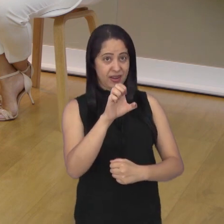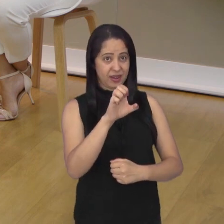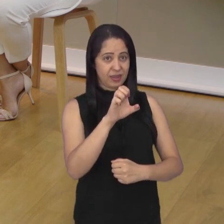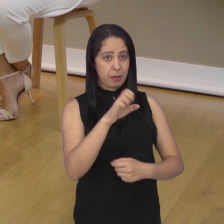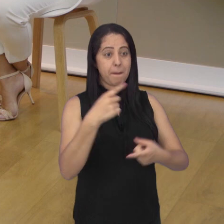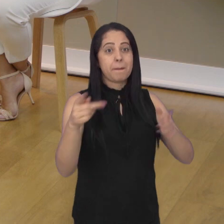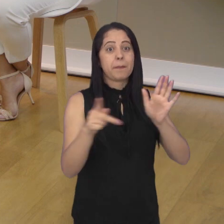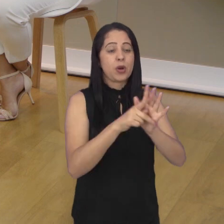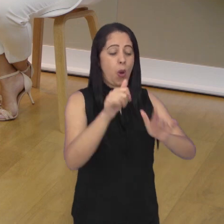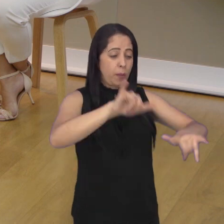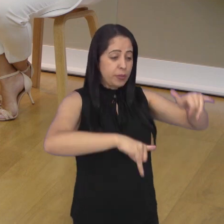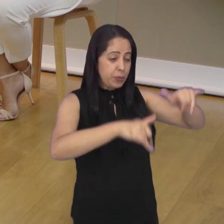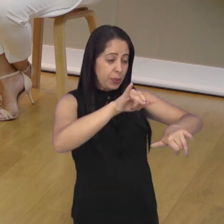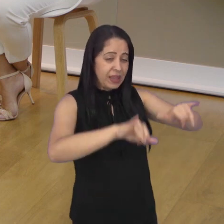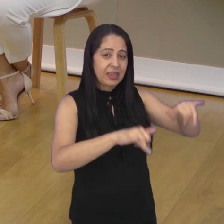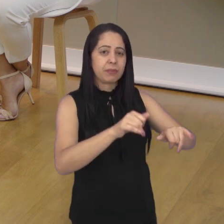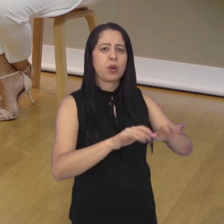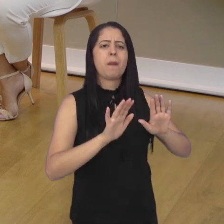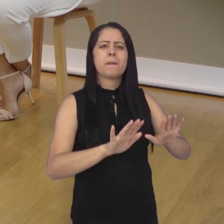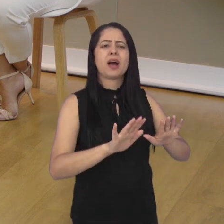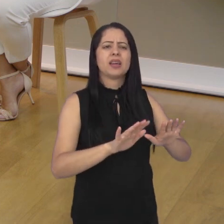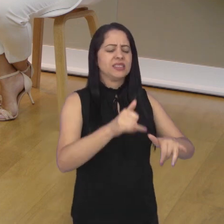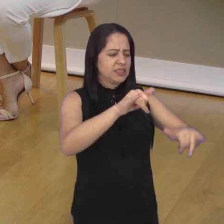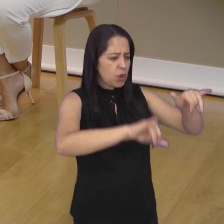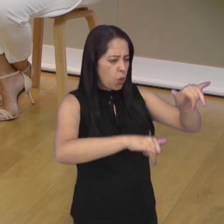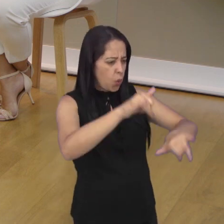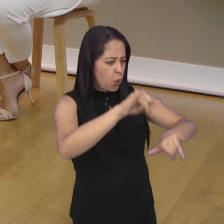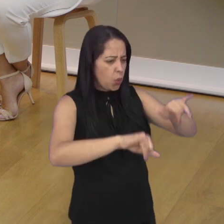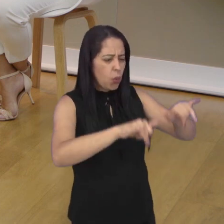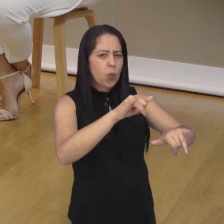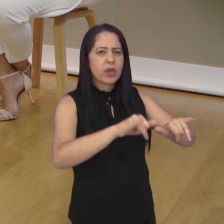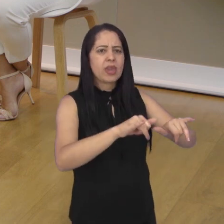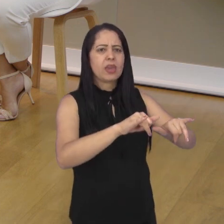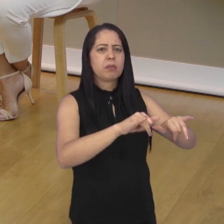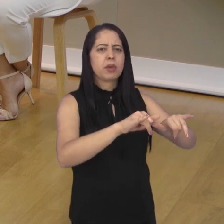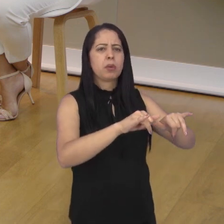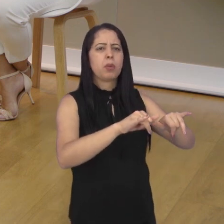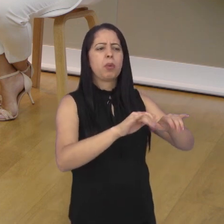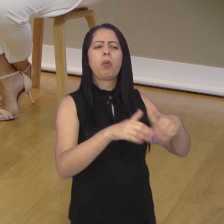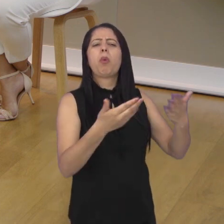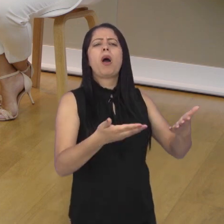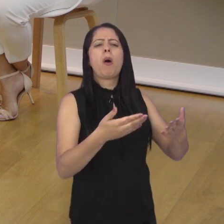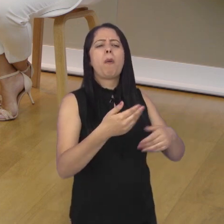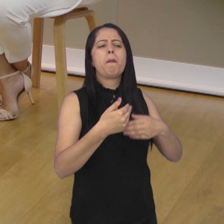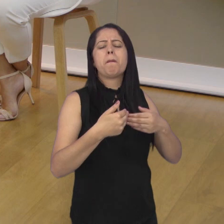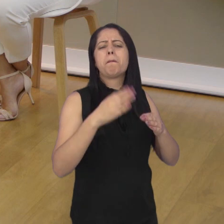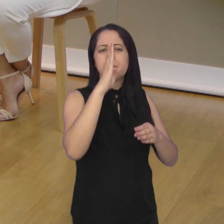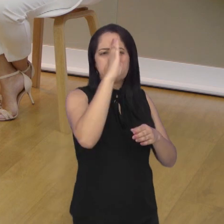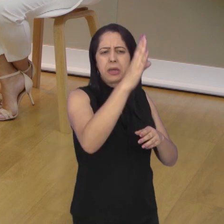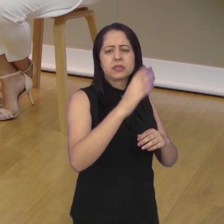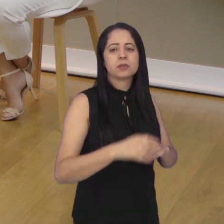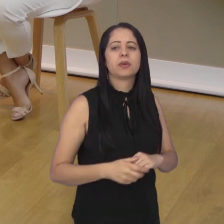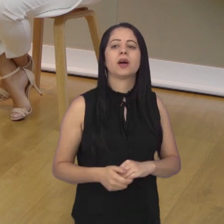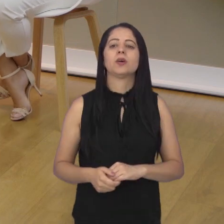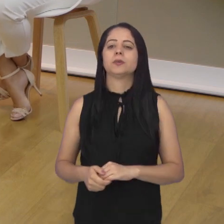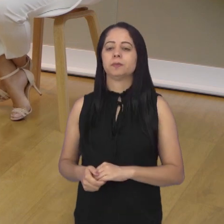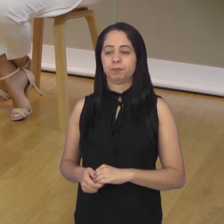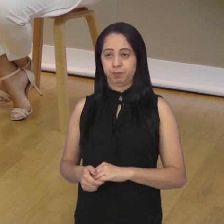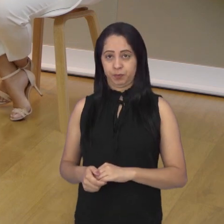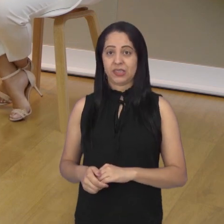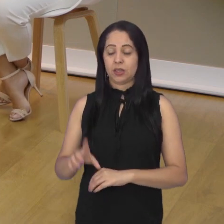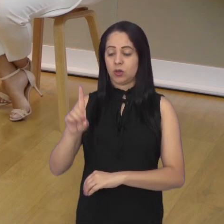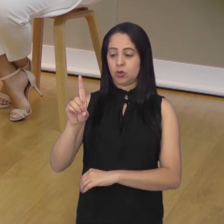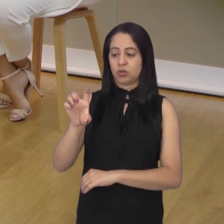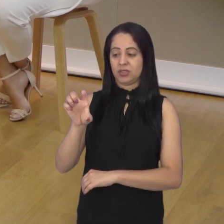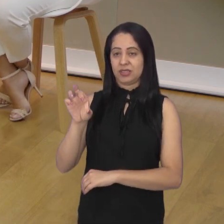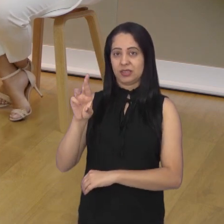né? Mas qual tipo de produto que causa essas alergias e como são os sintomas? Então, aí a gente tem as